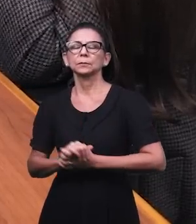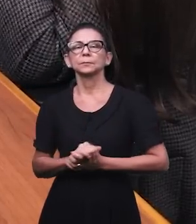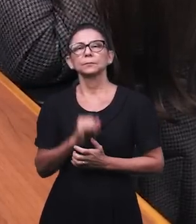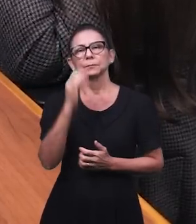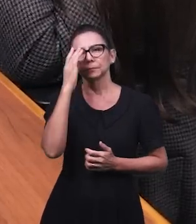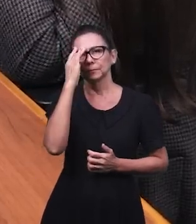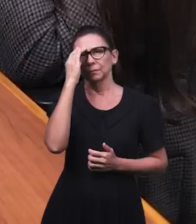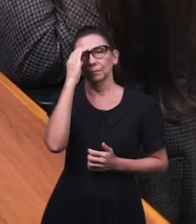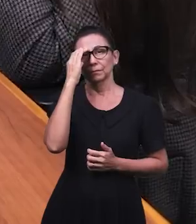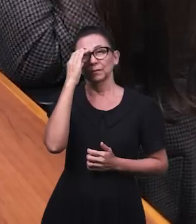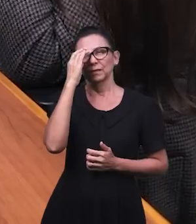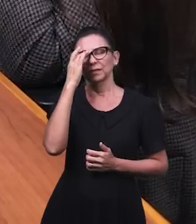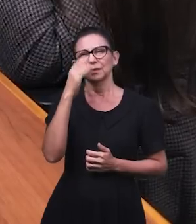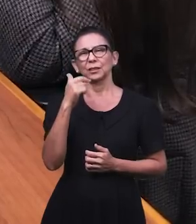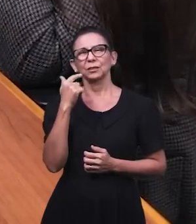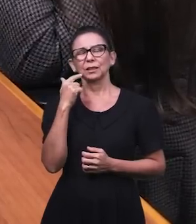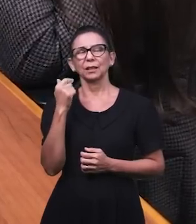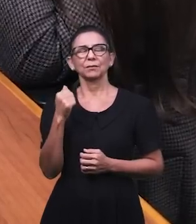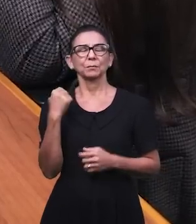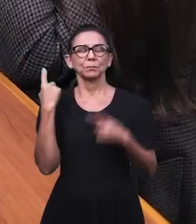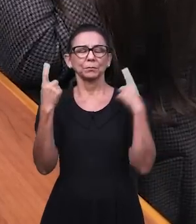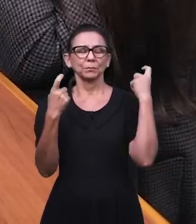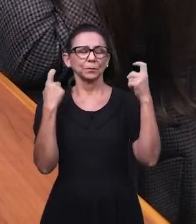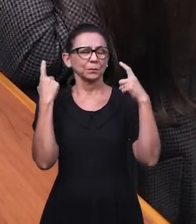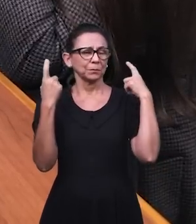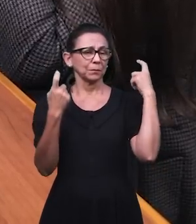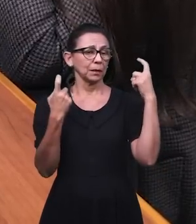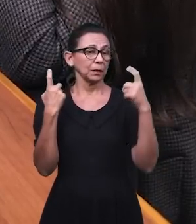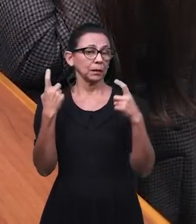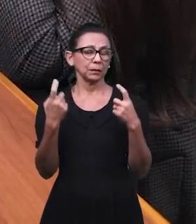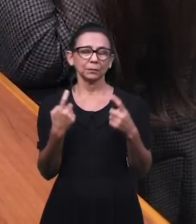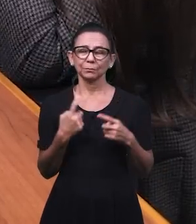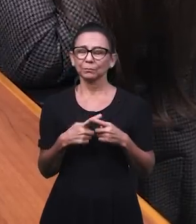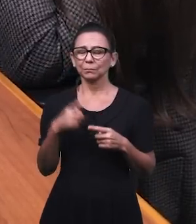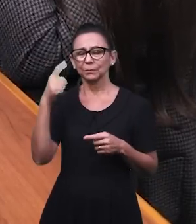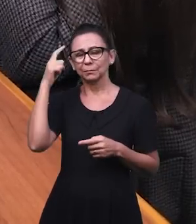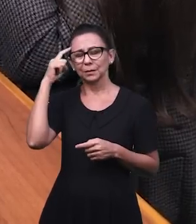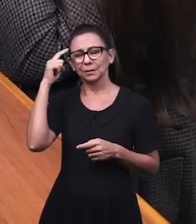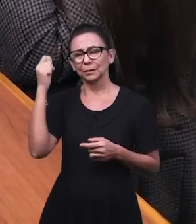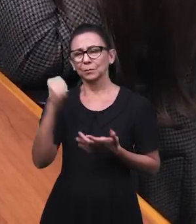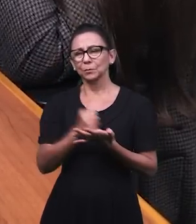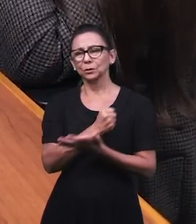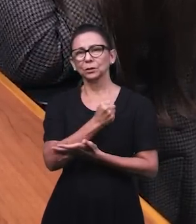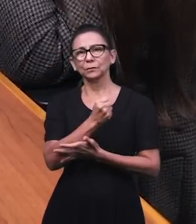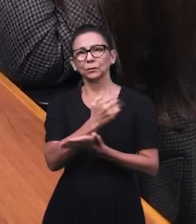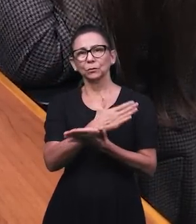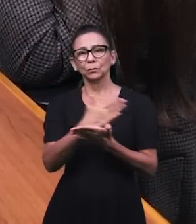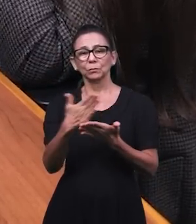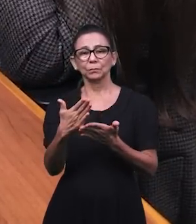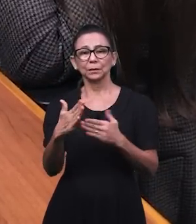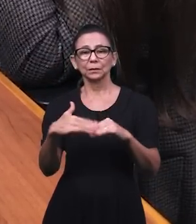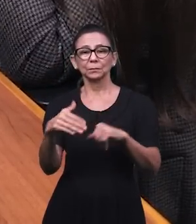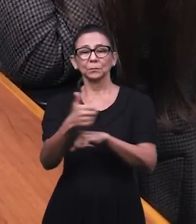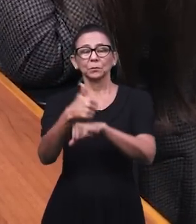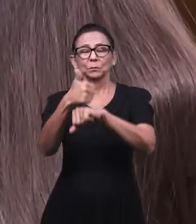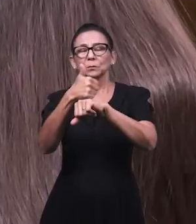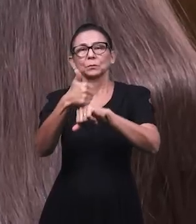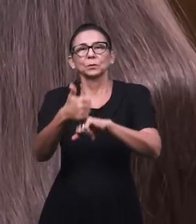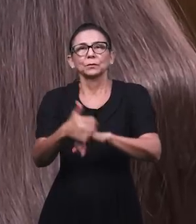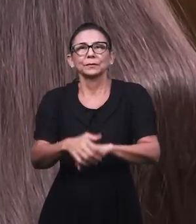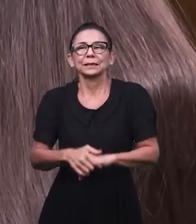ainda na época. Aí eu tava com o coração muito atribulado, muito preocupada. Porque eu falei, gente, eu vou começar uma